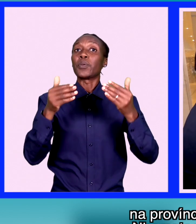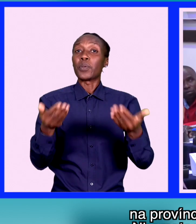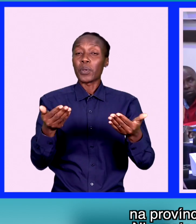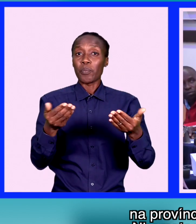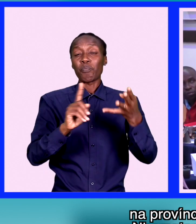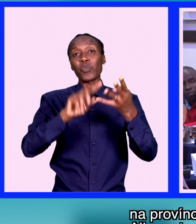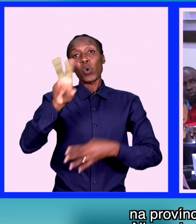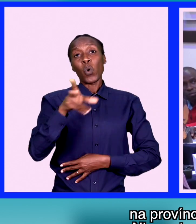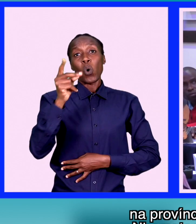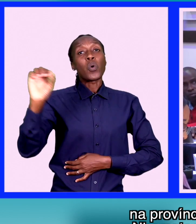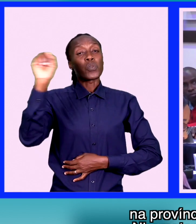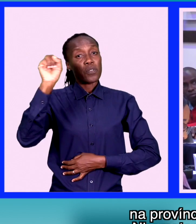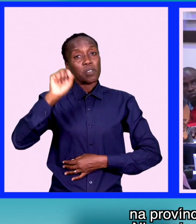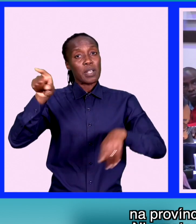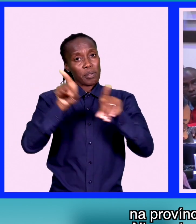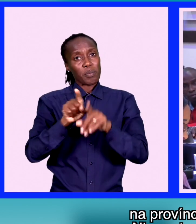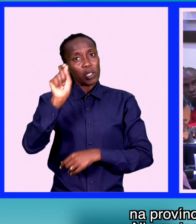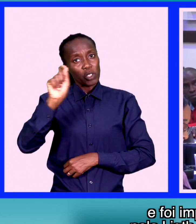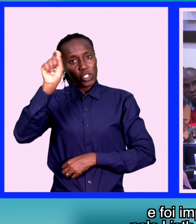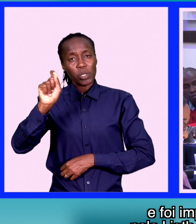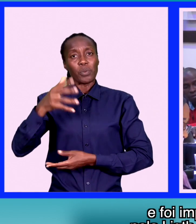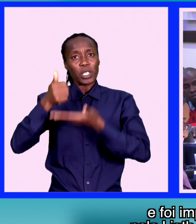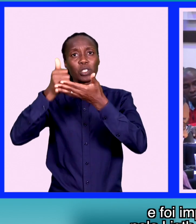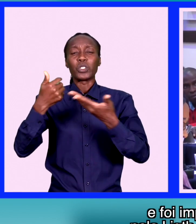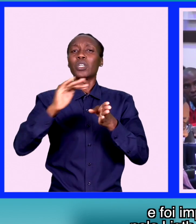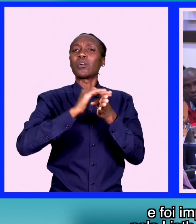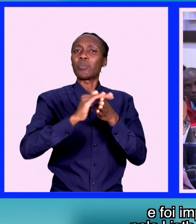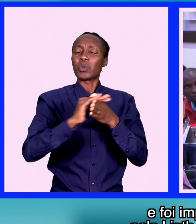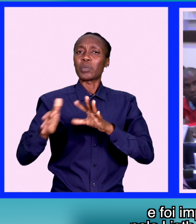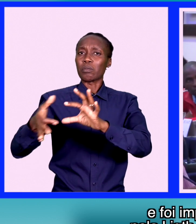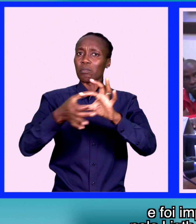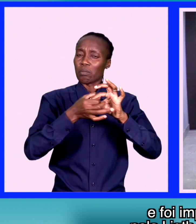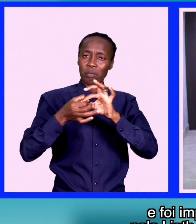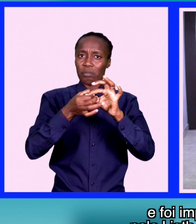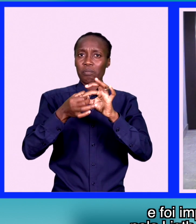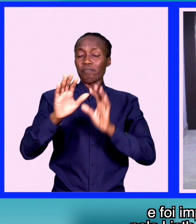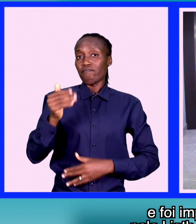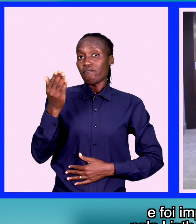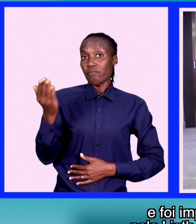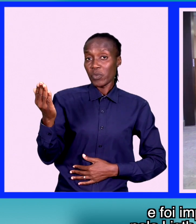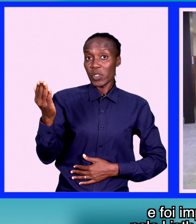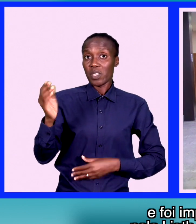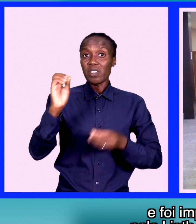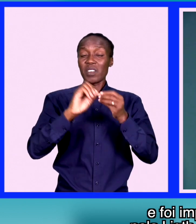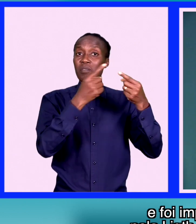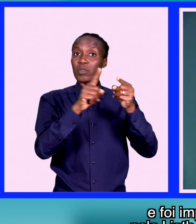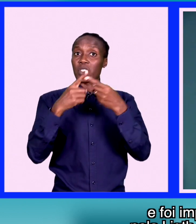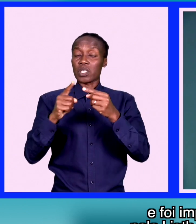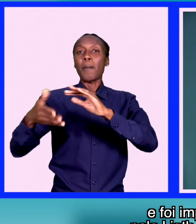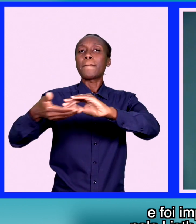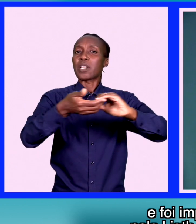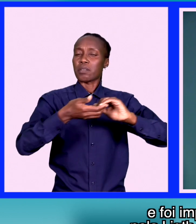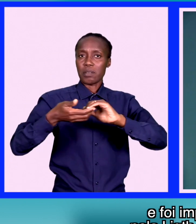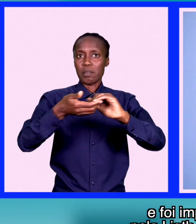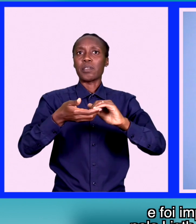de Inhambane, e Buzi e Nhamatanda, na província de Sofala, e foi implementado em consórcio pela Light for